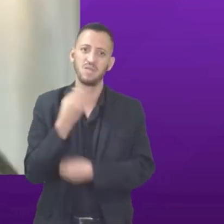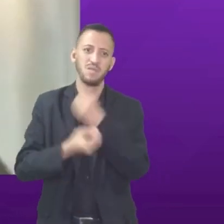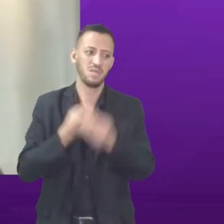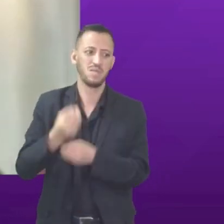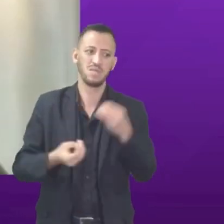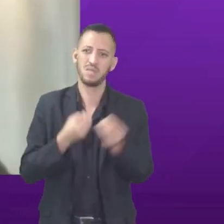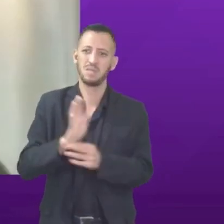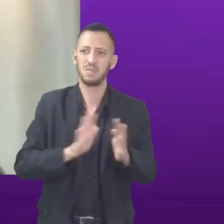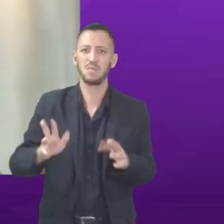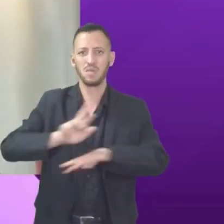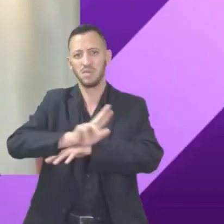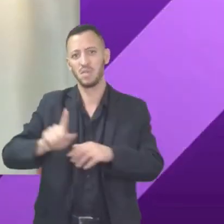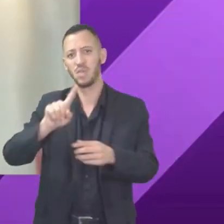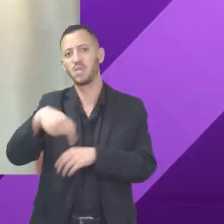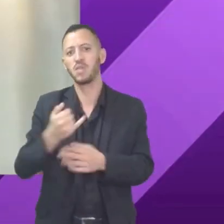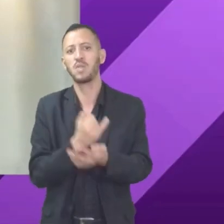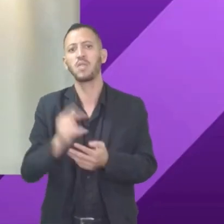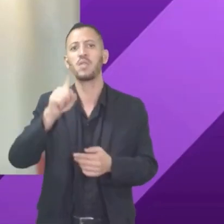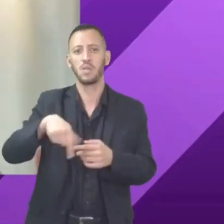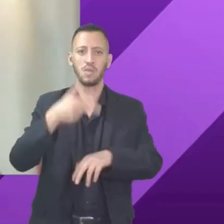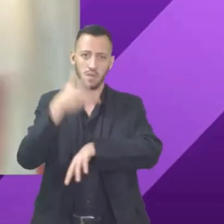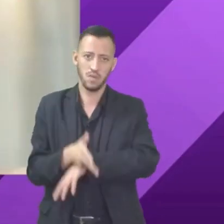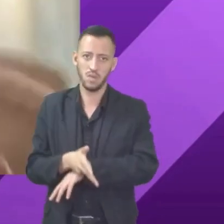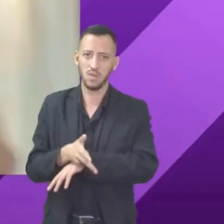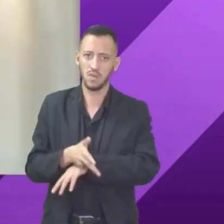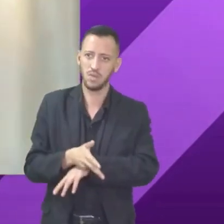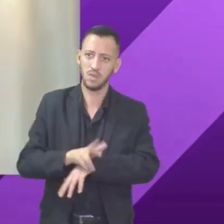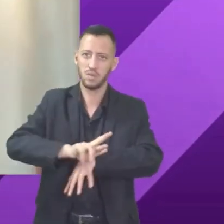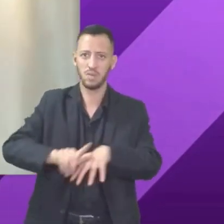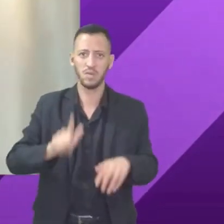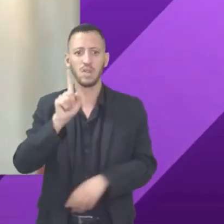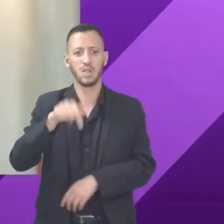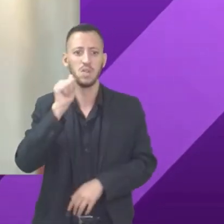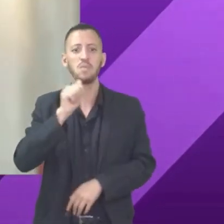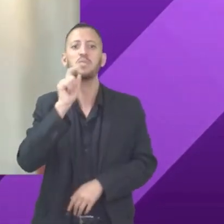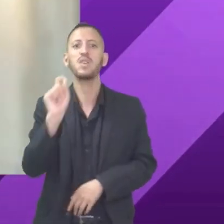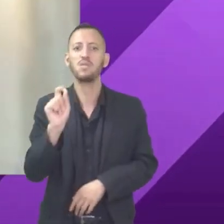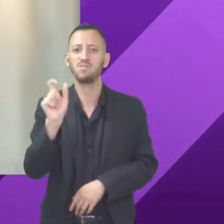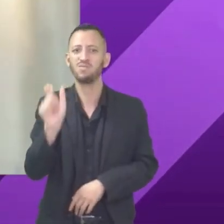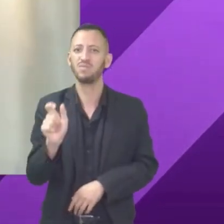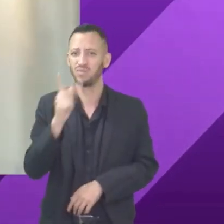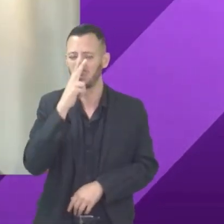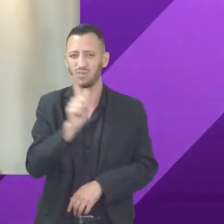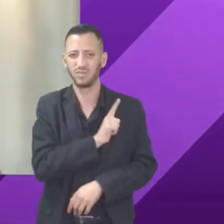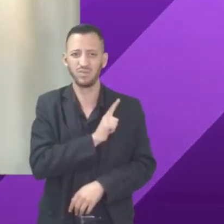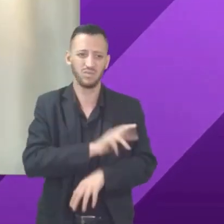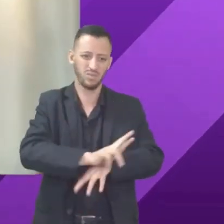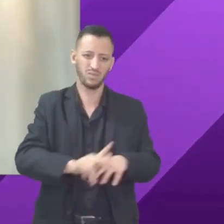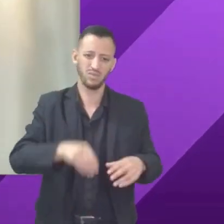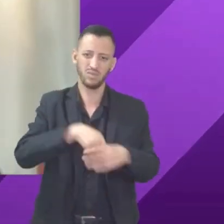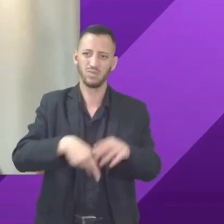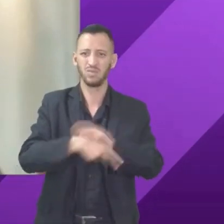da intersecção ali na introdução do vídeo, dessa intersecção do que é ser mulher, né? A gente sabe que existem diversas